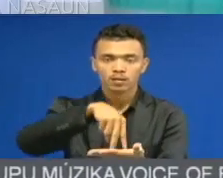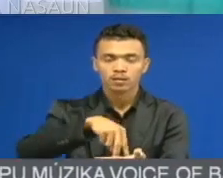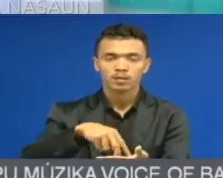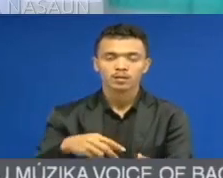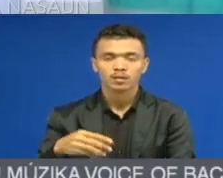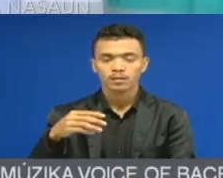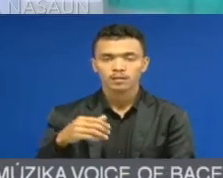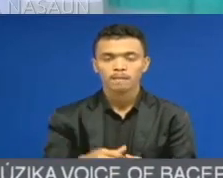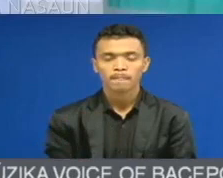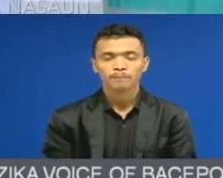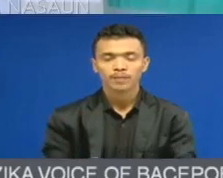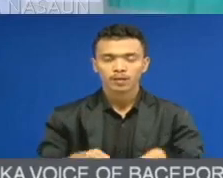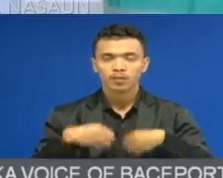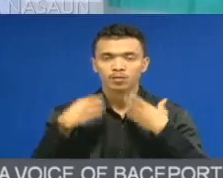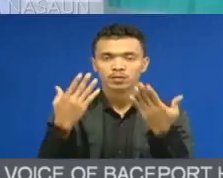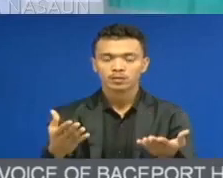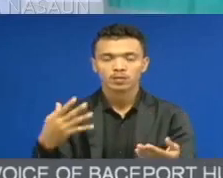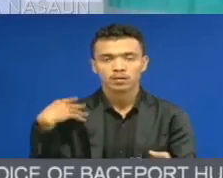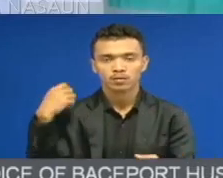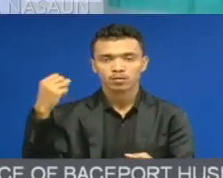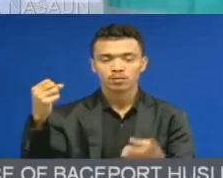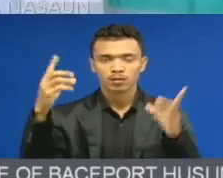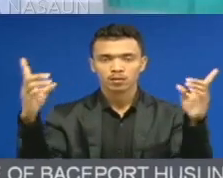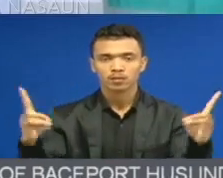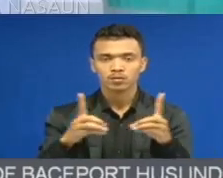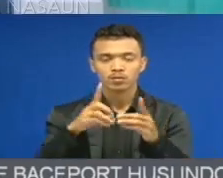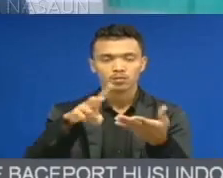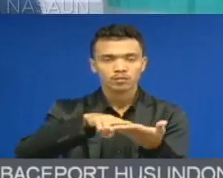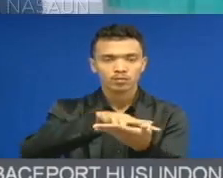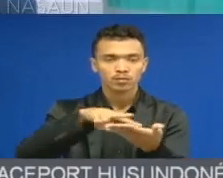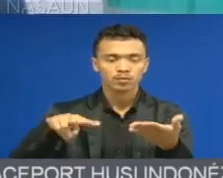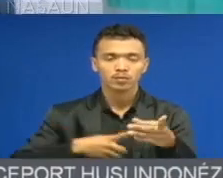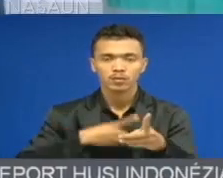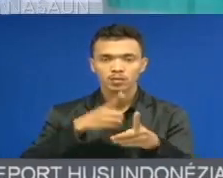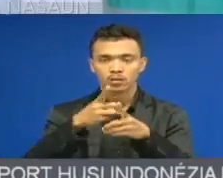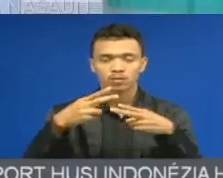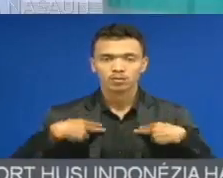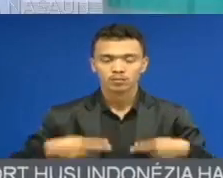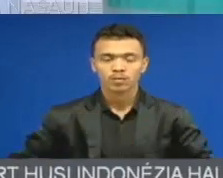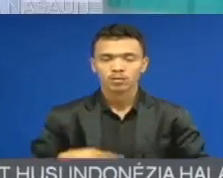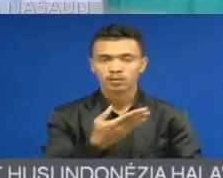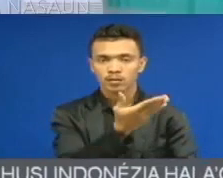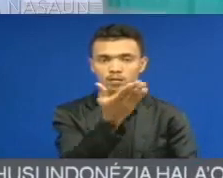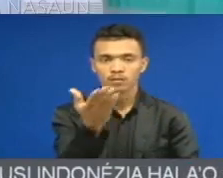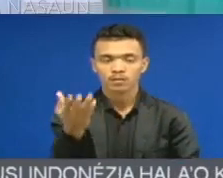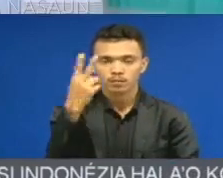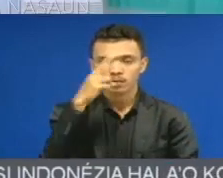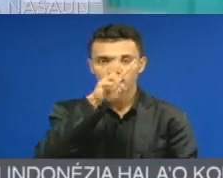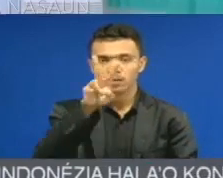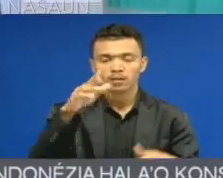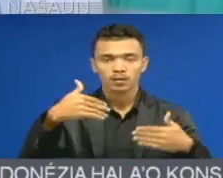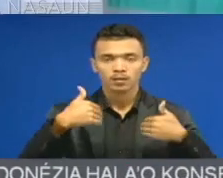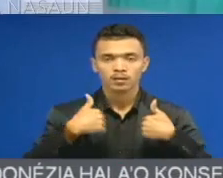strategiki da nebeke insa atu luta contra violação de direitos humanos nebeke dala bara kita buat sermusare iham Asia Pasifiku